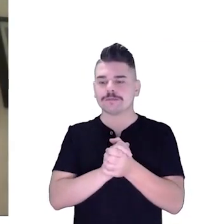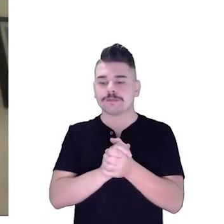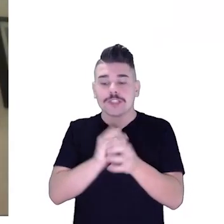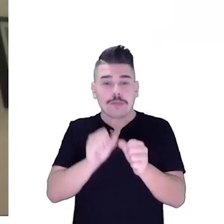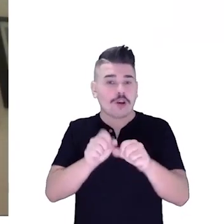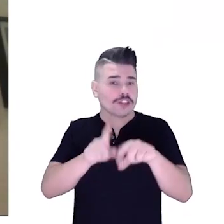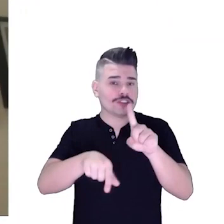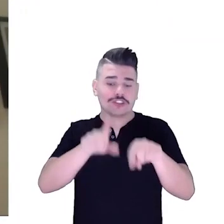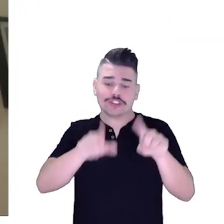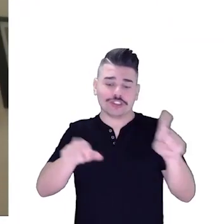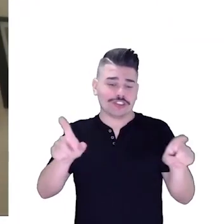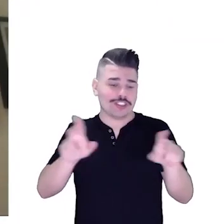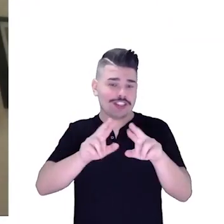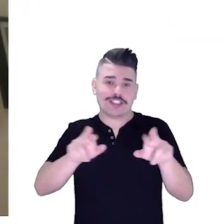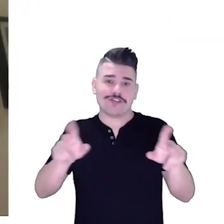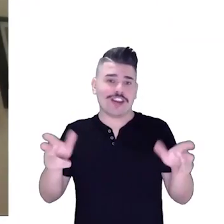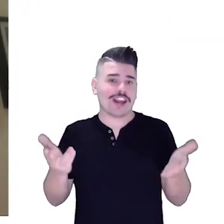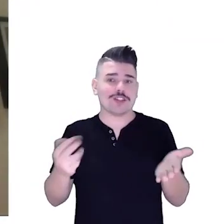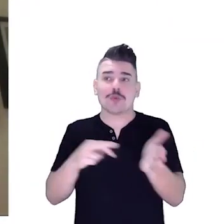pode variar muito. Né?